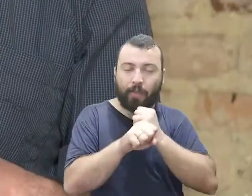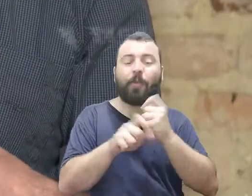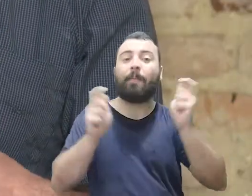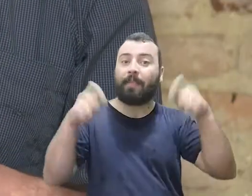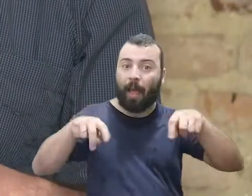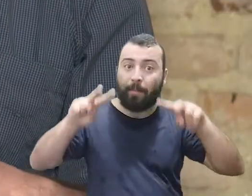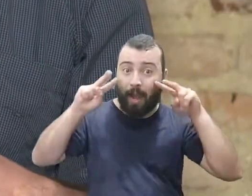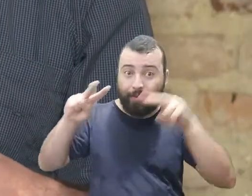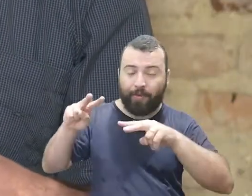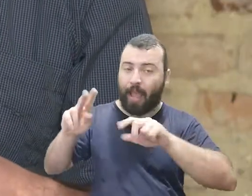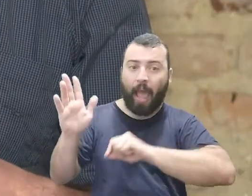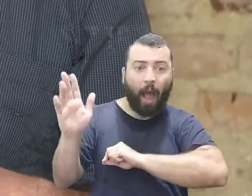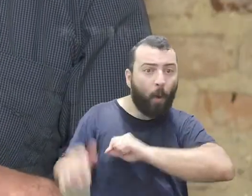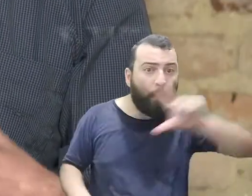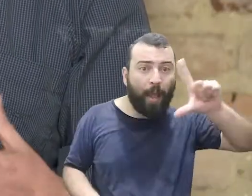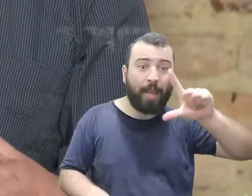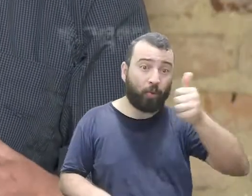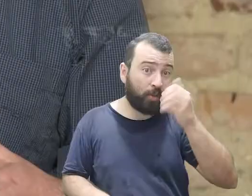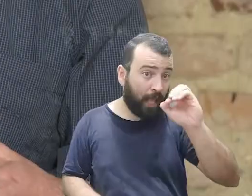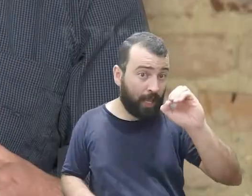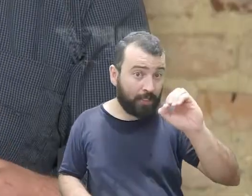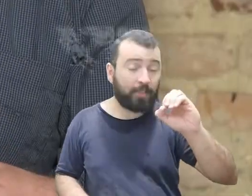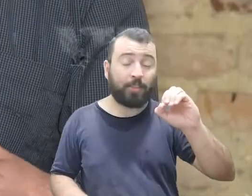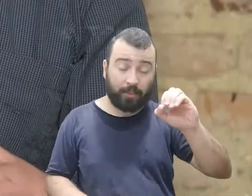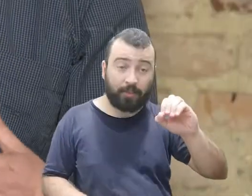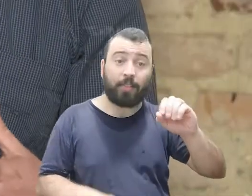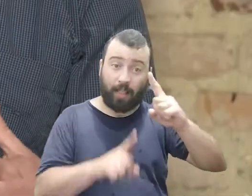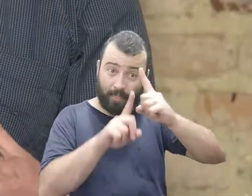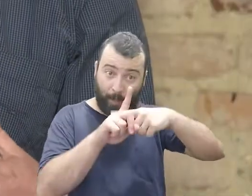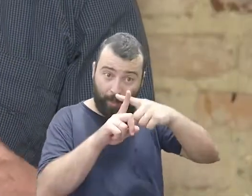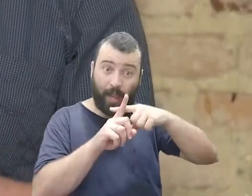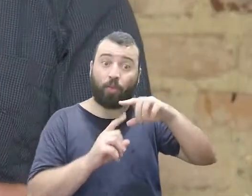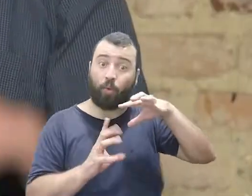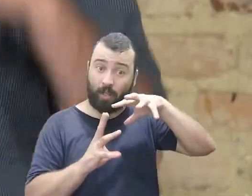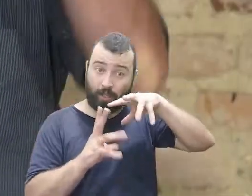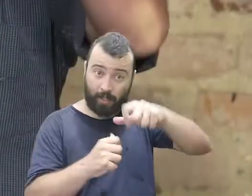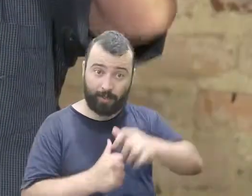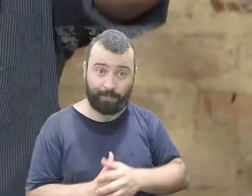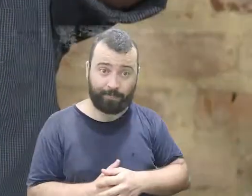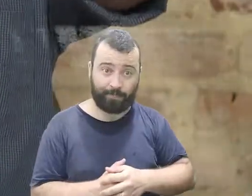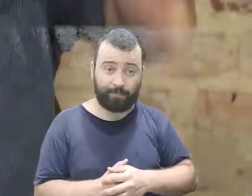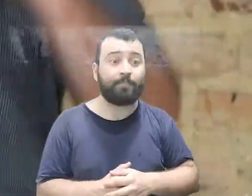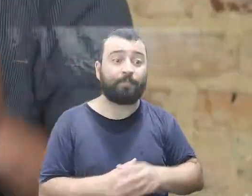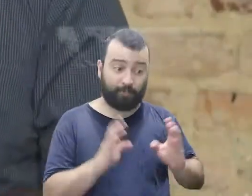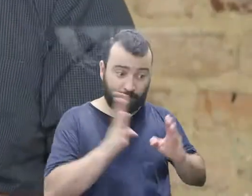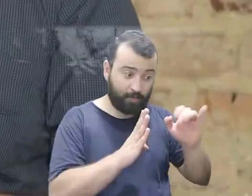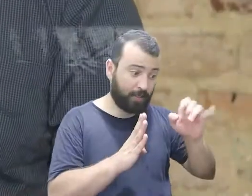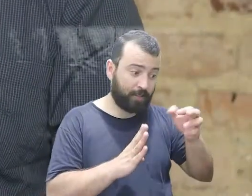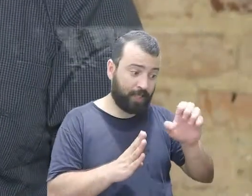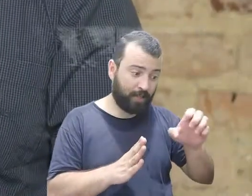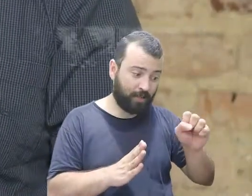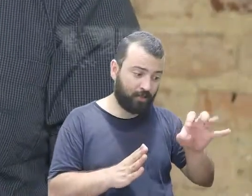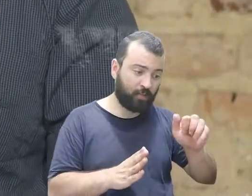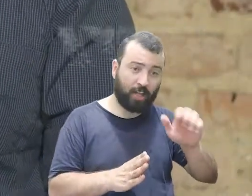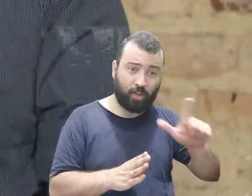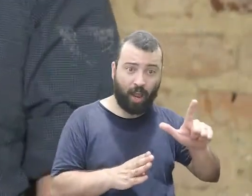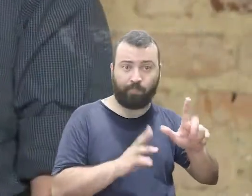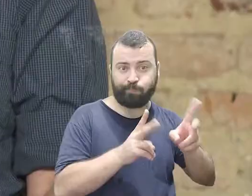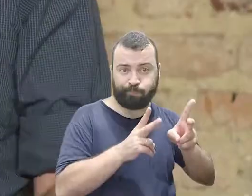nós podemos experimentar aumentos de mais de 10 graus da temperatura média da Terra, quando interestadial se